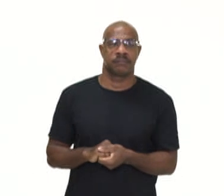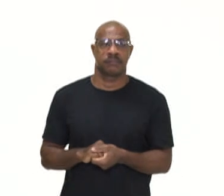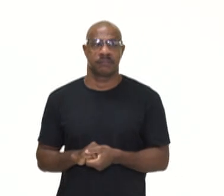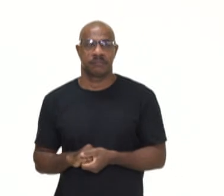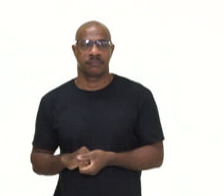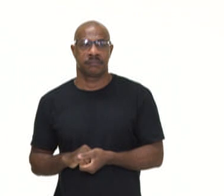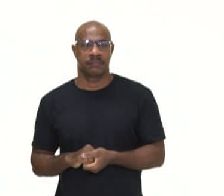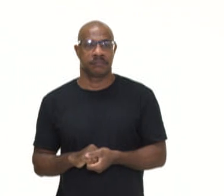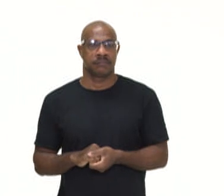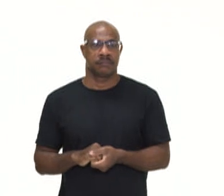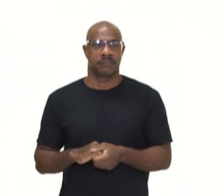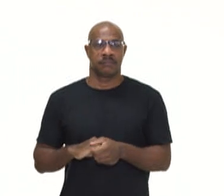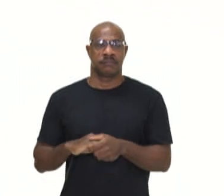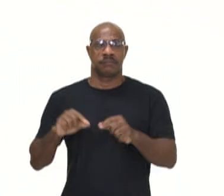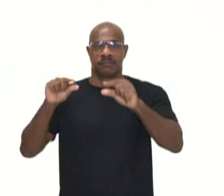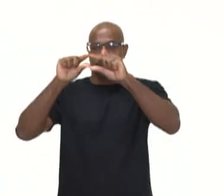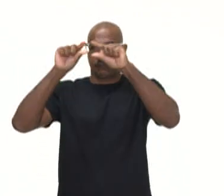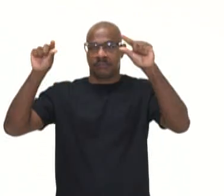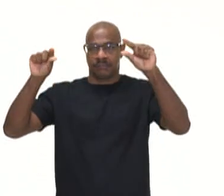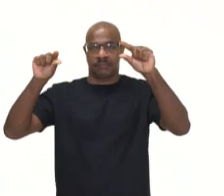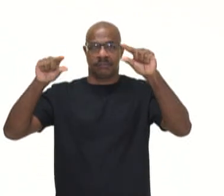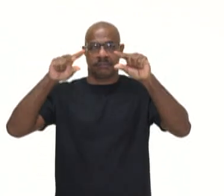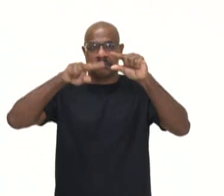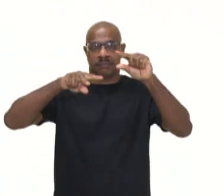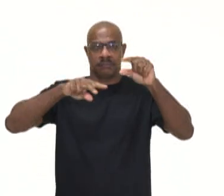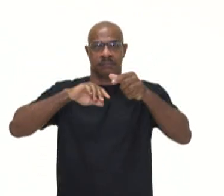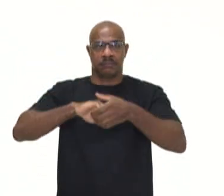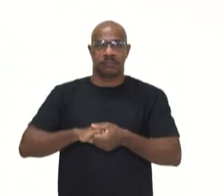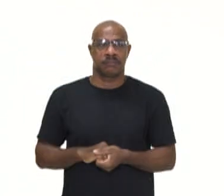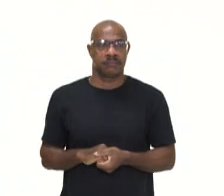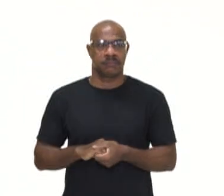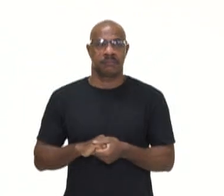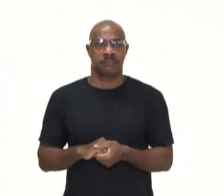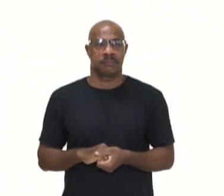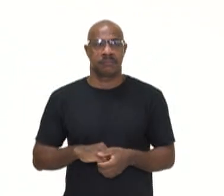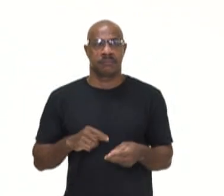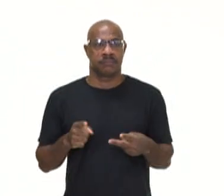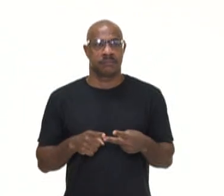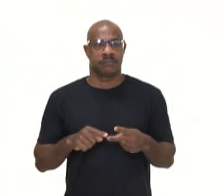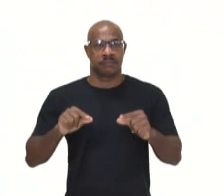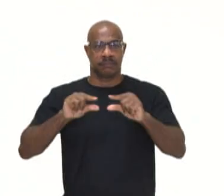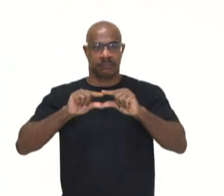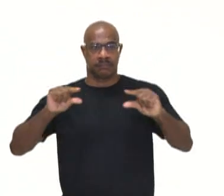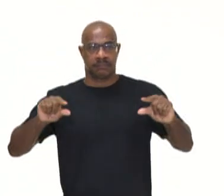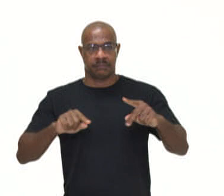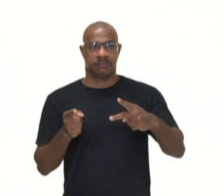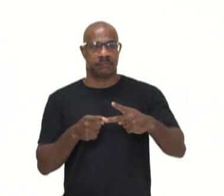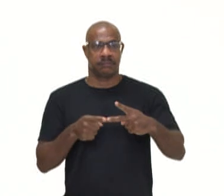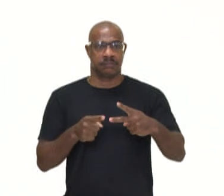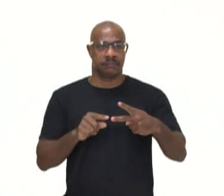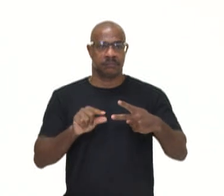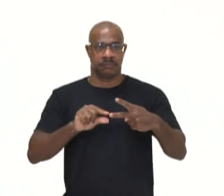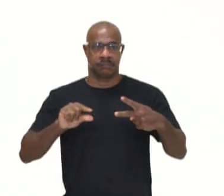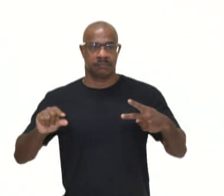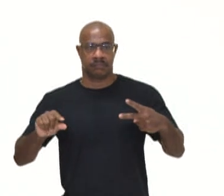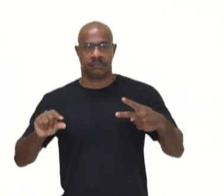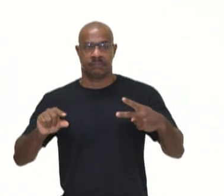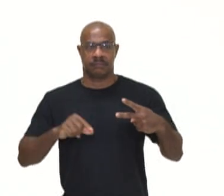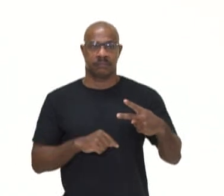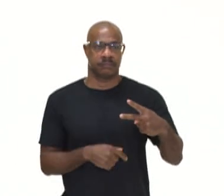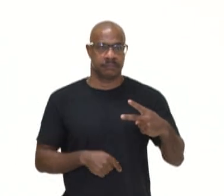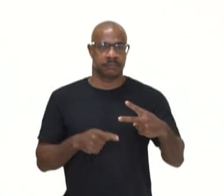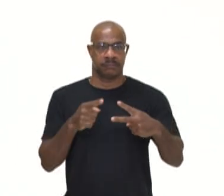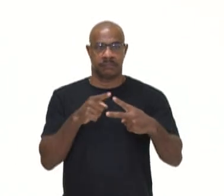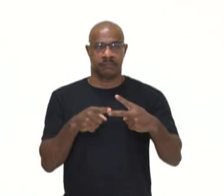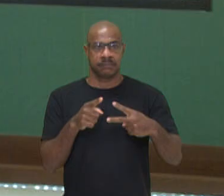can communicate with just by improving one language, isn't it? There are many reasons why learning a new language is a